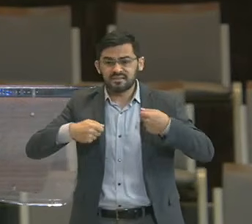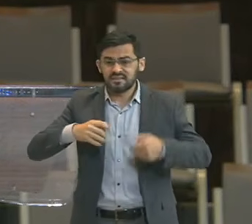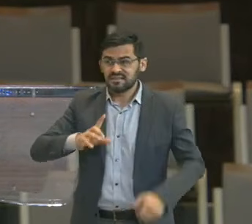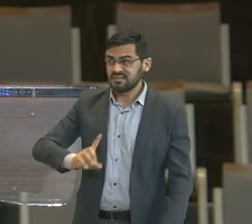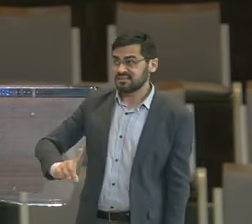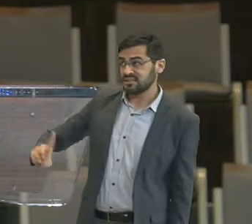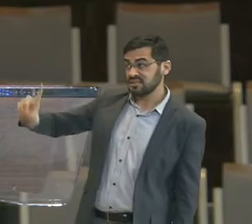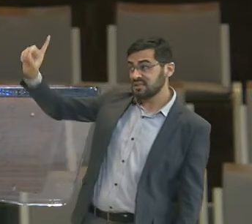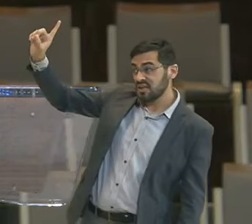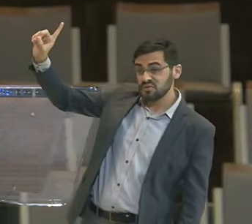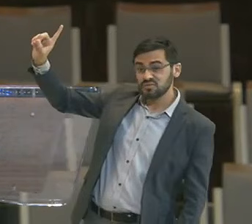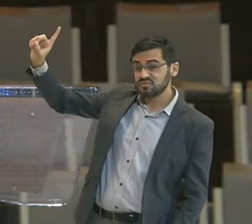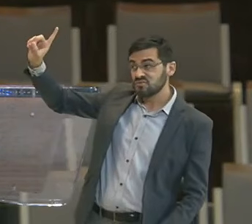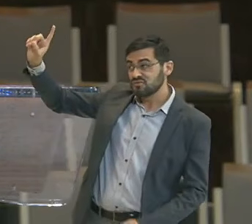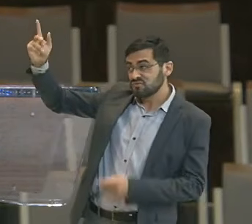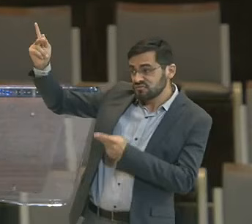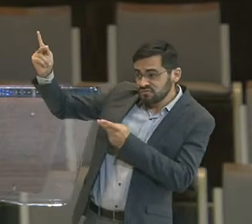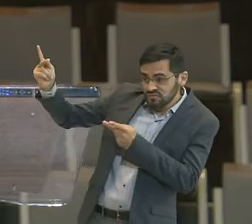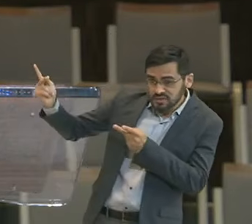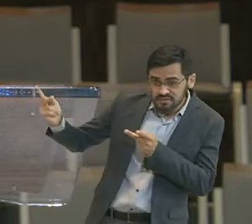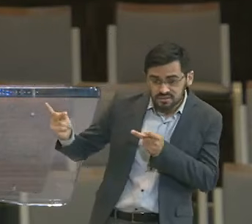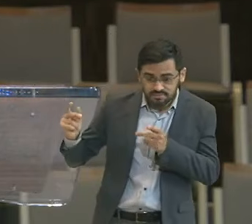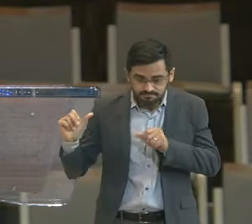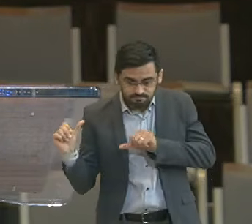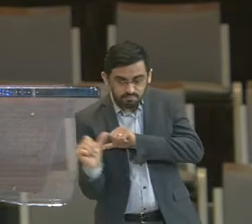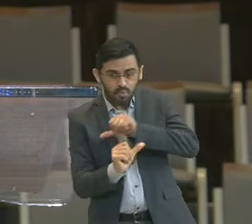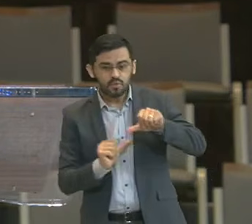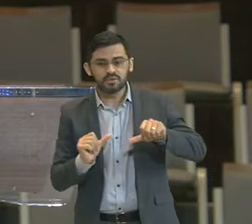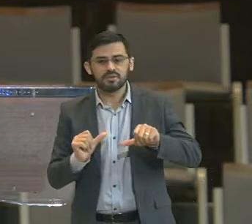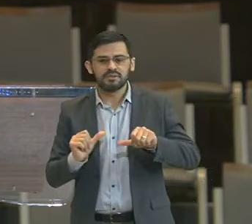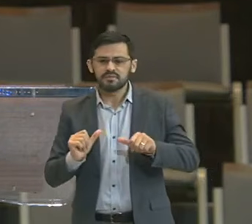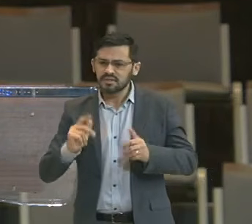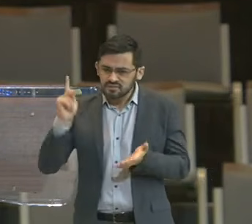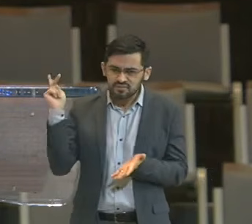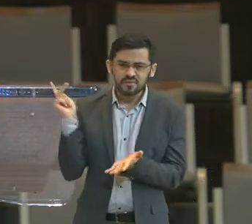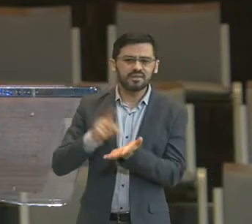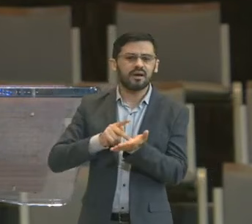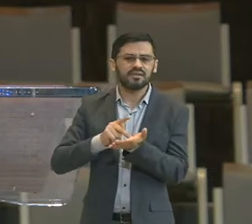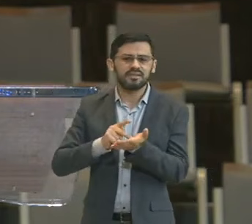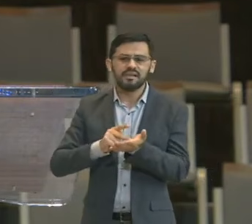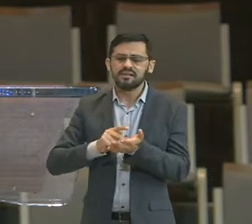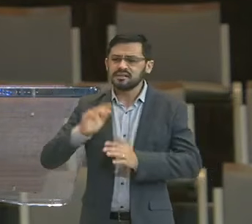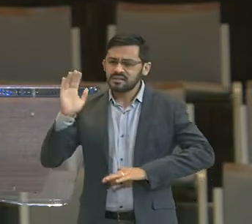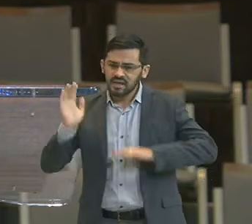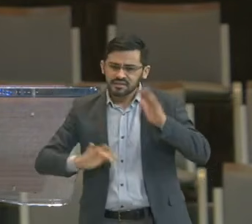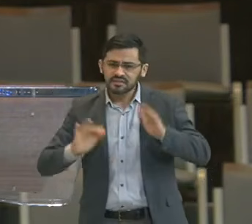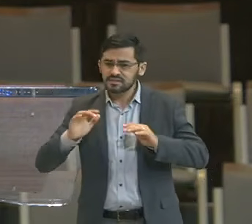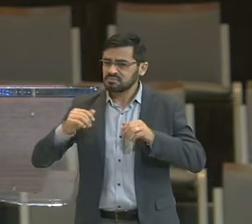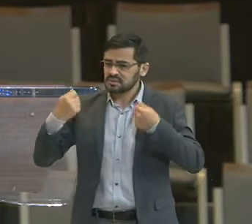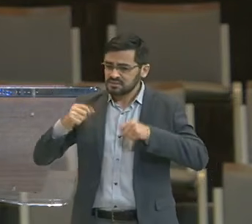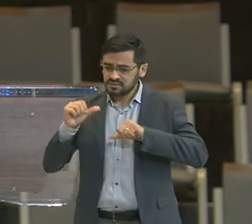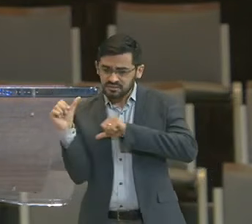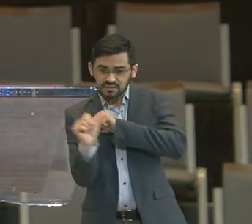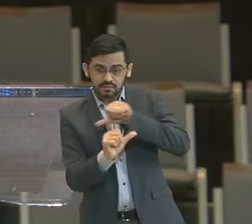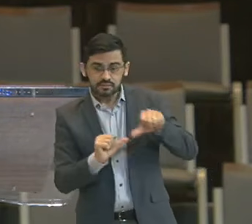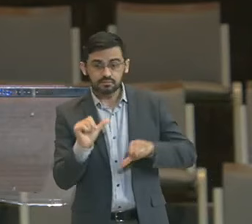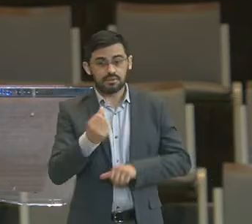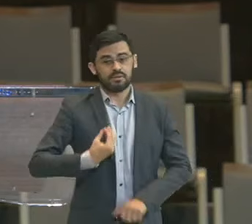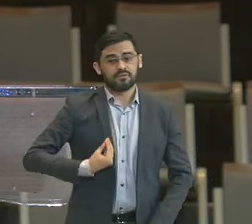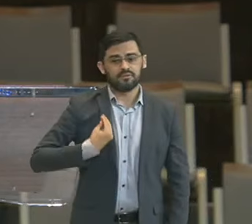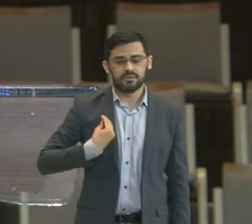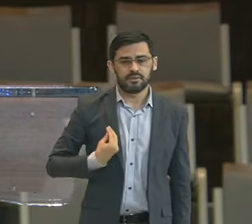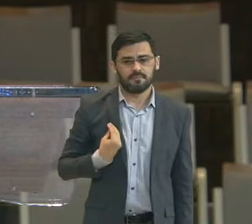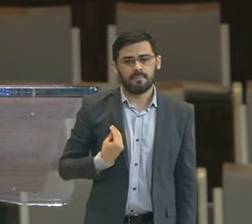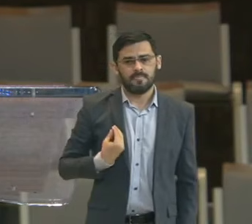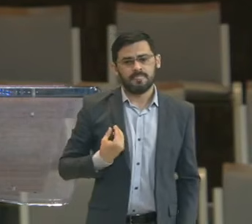Deus intervenha na sua vida? Que Ele precisa, de alguma maneira, mexer com você?